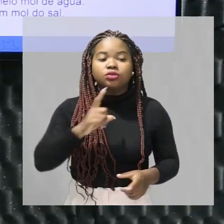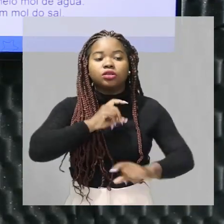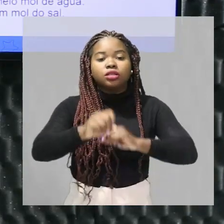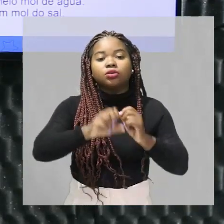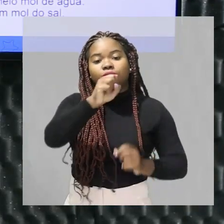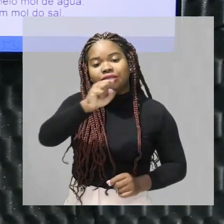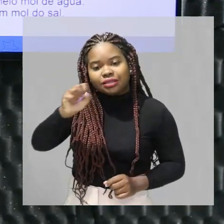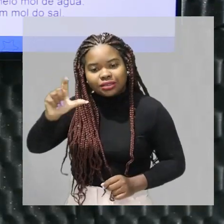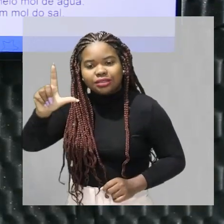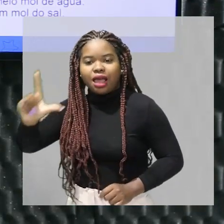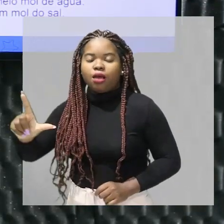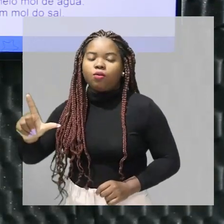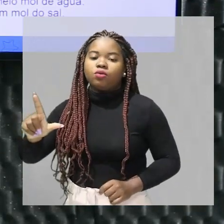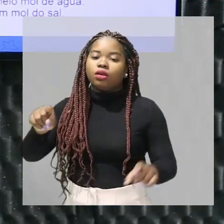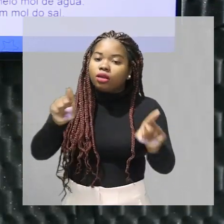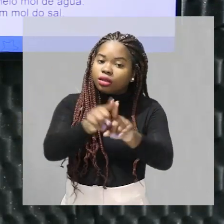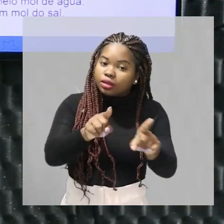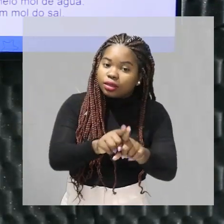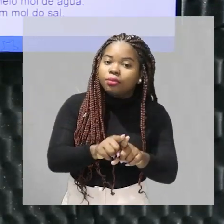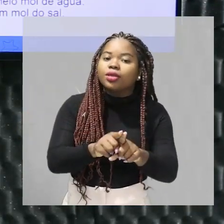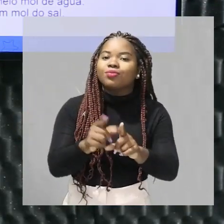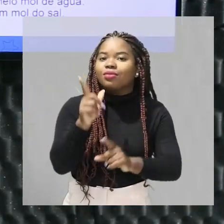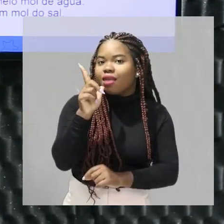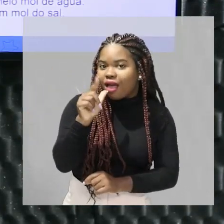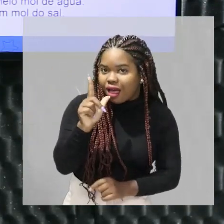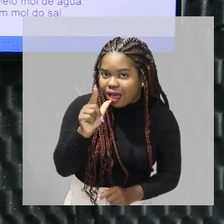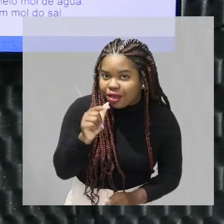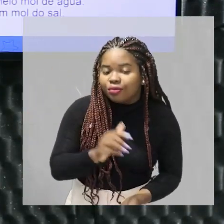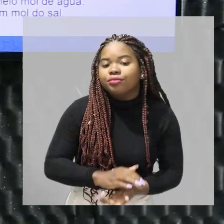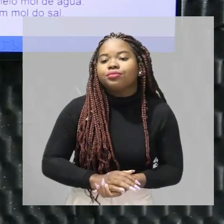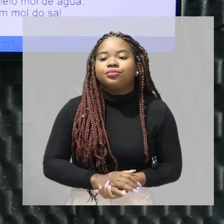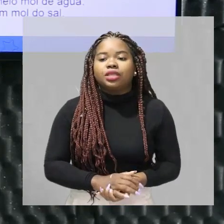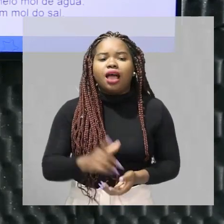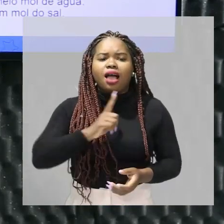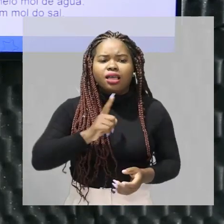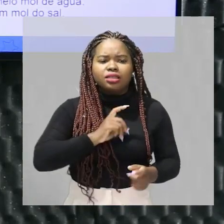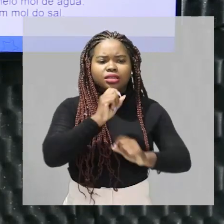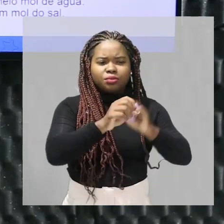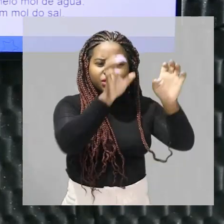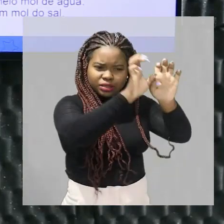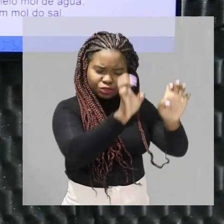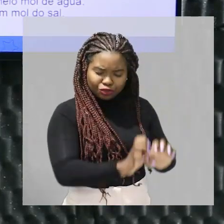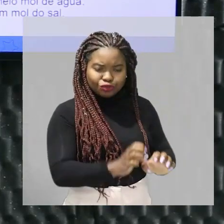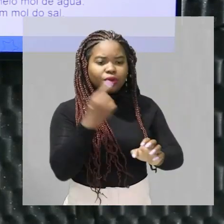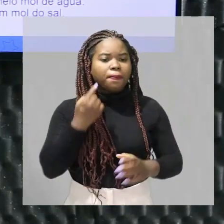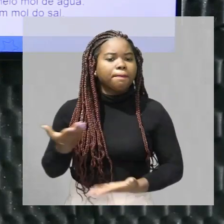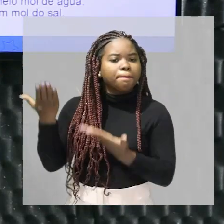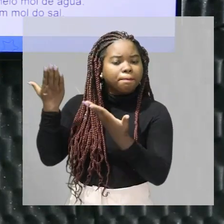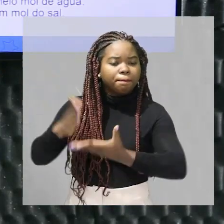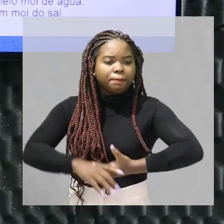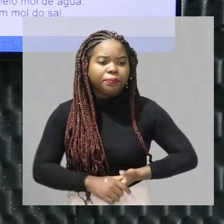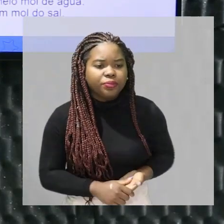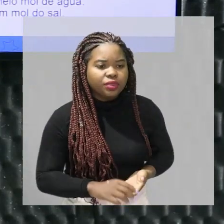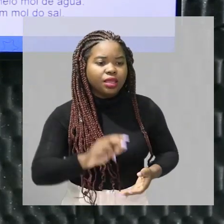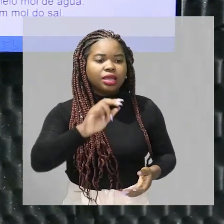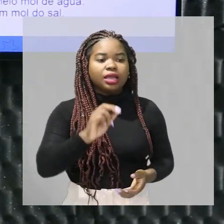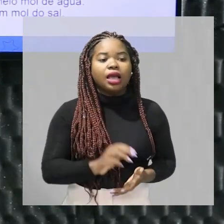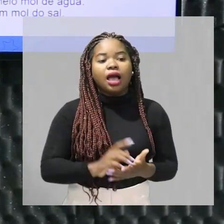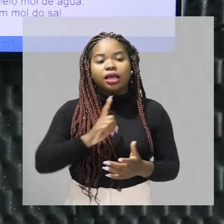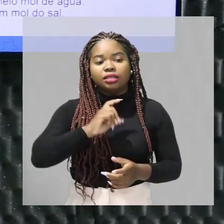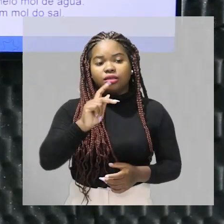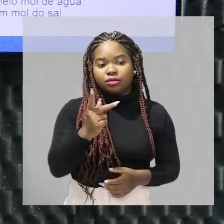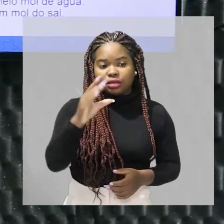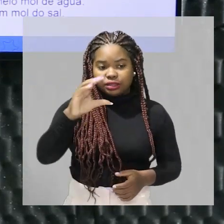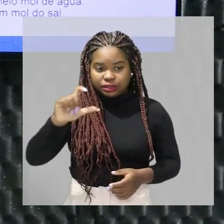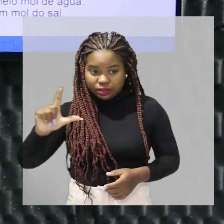sal, né, e formação também da água, conforme o esquema a seguir. Então, nós temos o hidróxido,